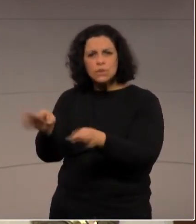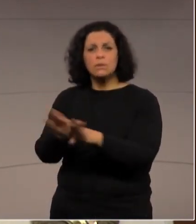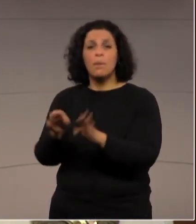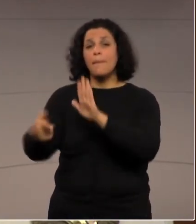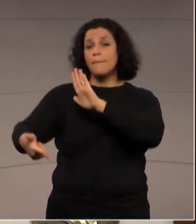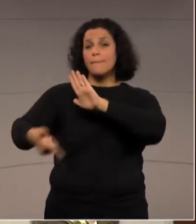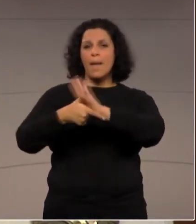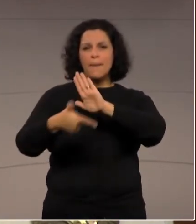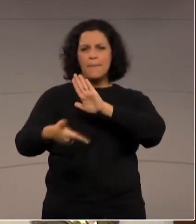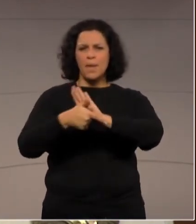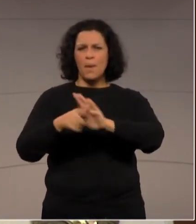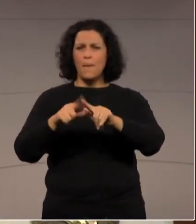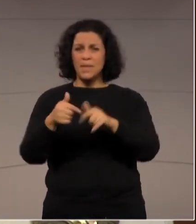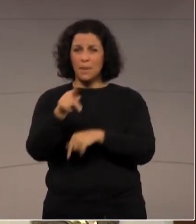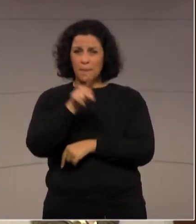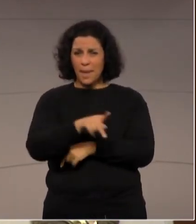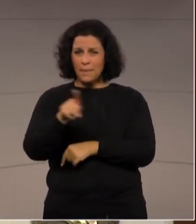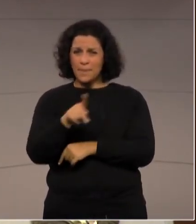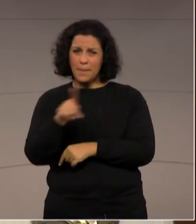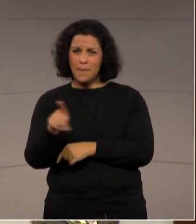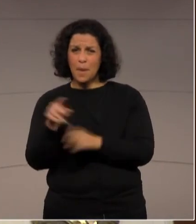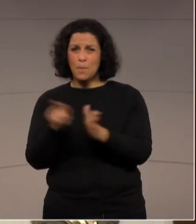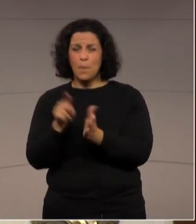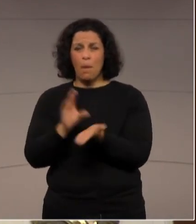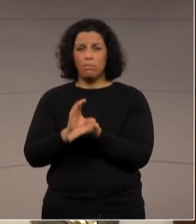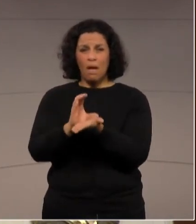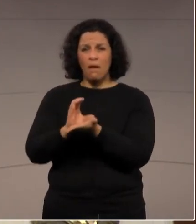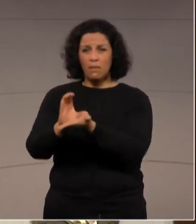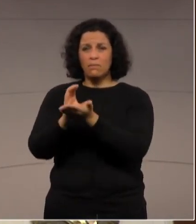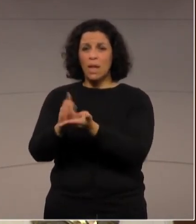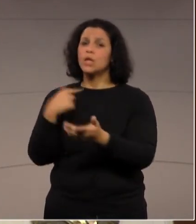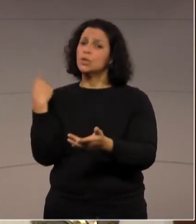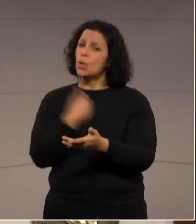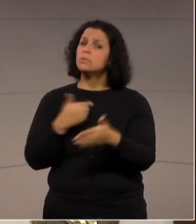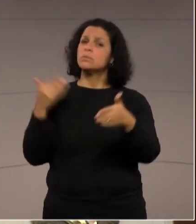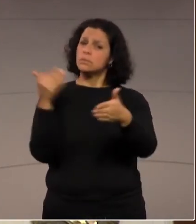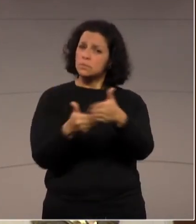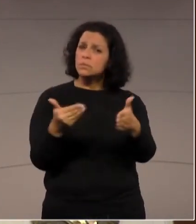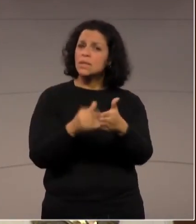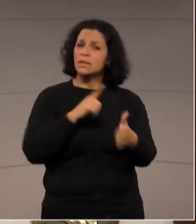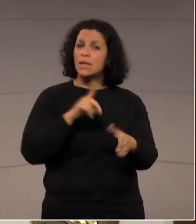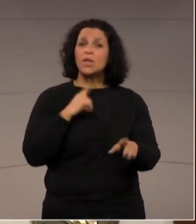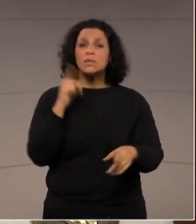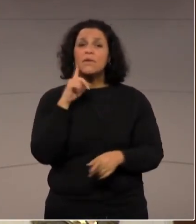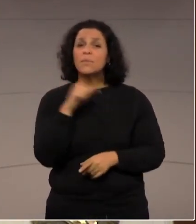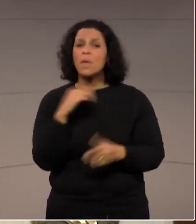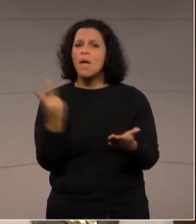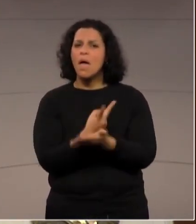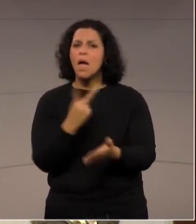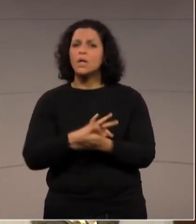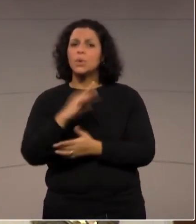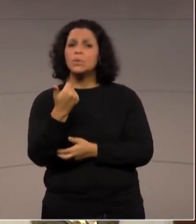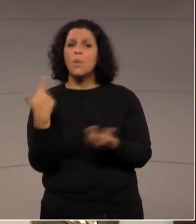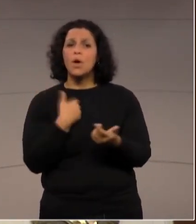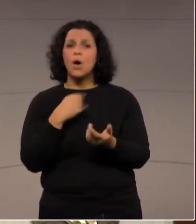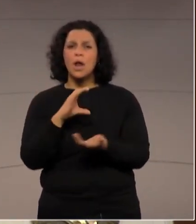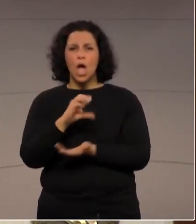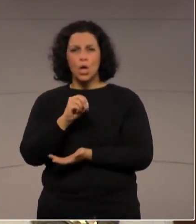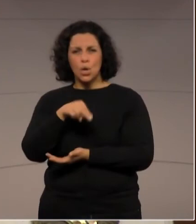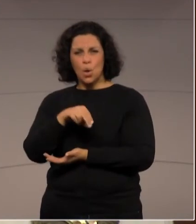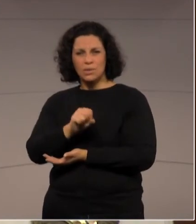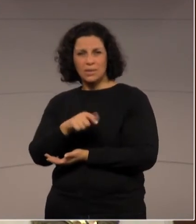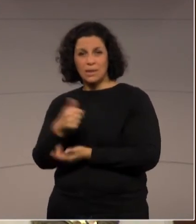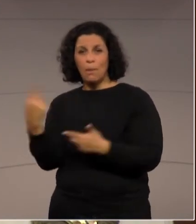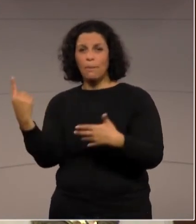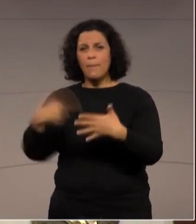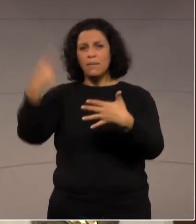no papel pb concessão no paraná de restrição uma concessão que a gente viu que não serviu e não pode ser usada do